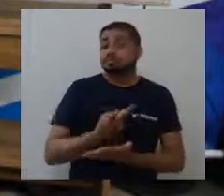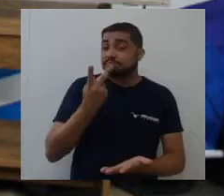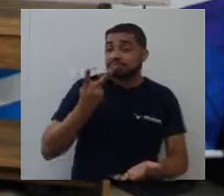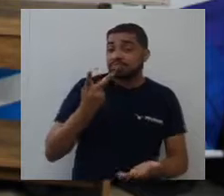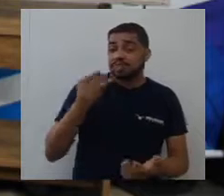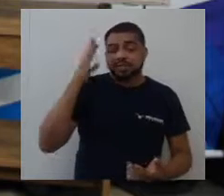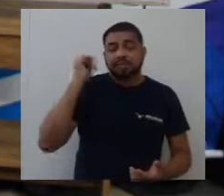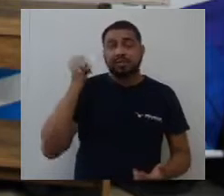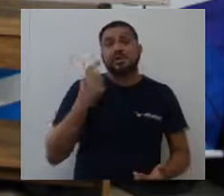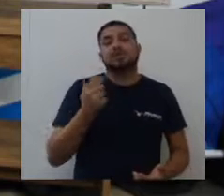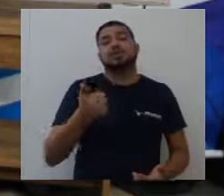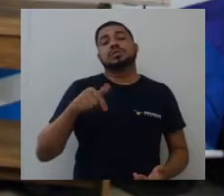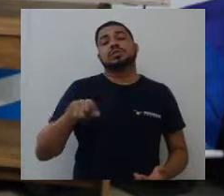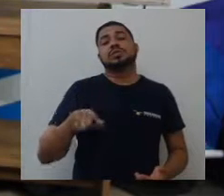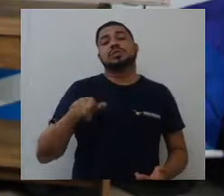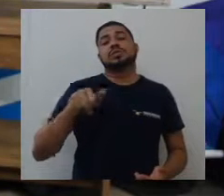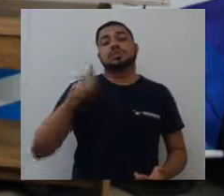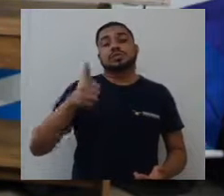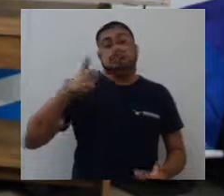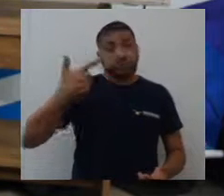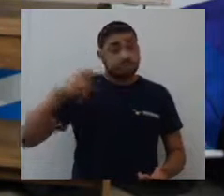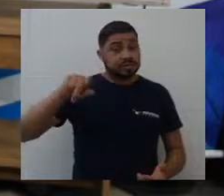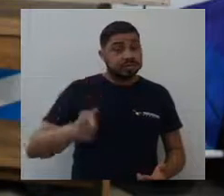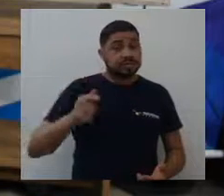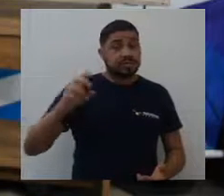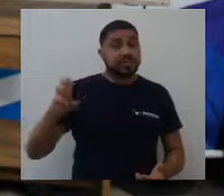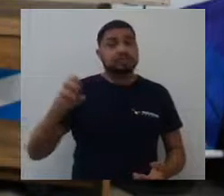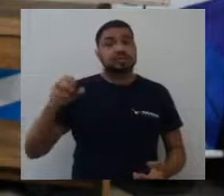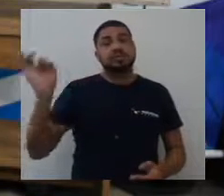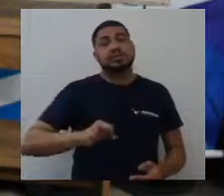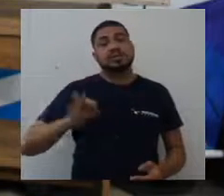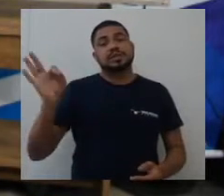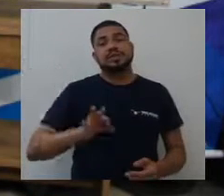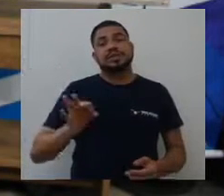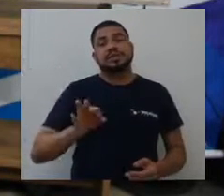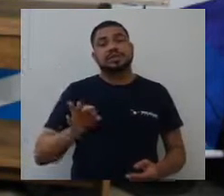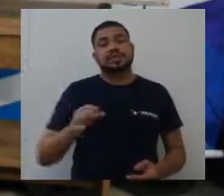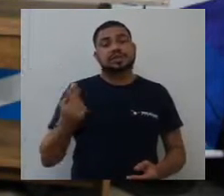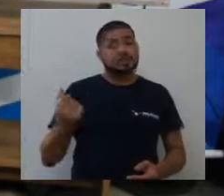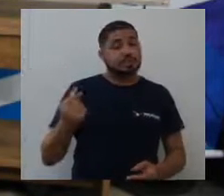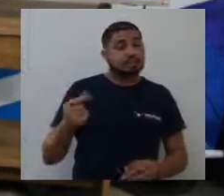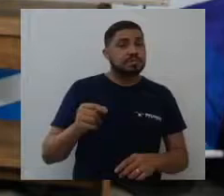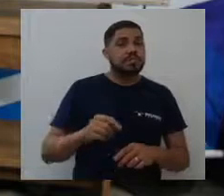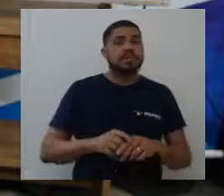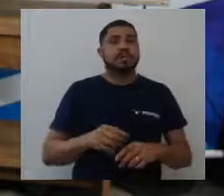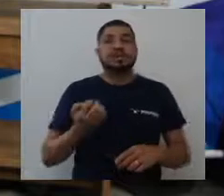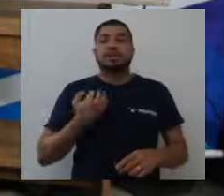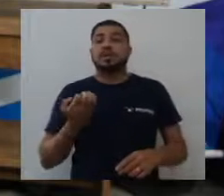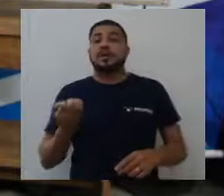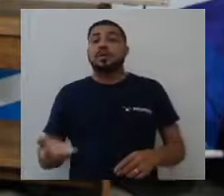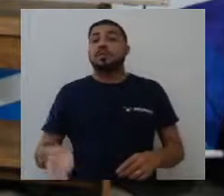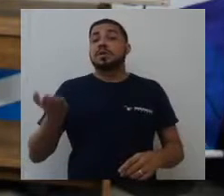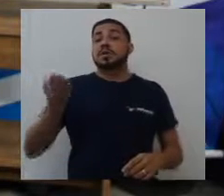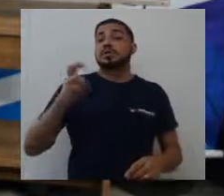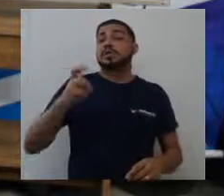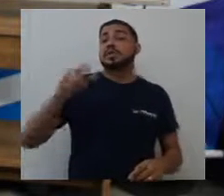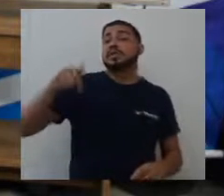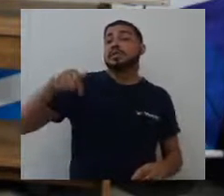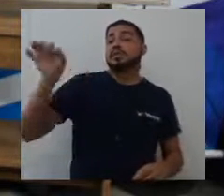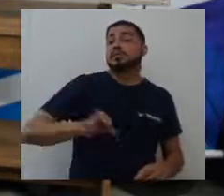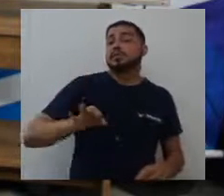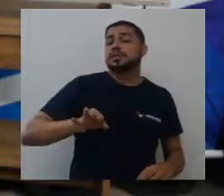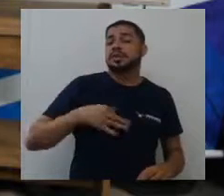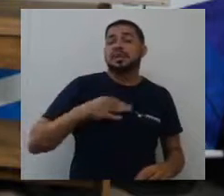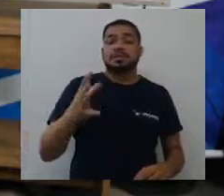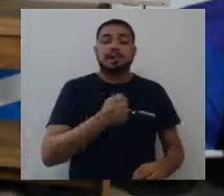que é o 12,5% de aumento no preço do produto. Tu percebeu? Se eu quero dar um aumento de 57%, aí eu